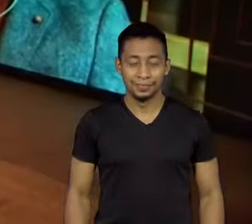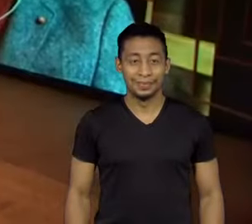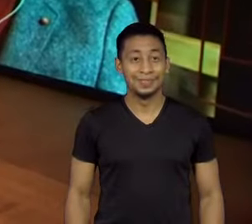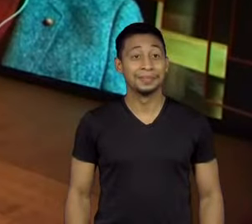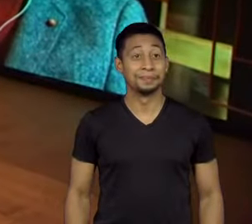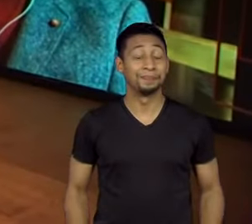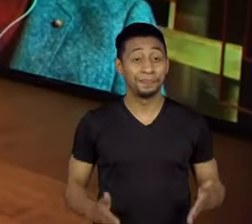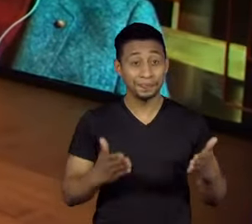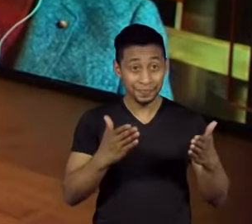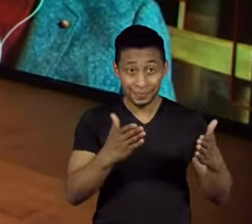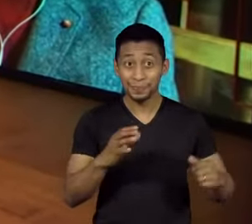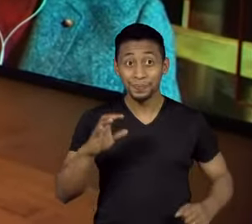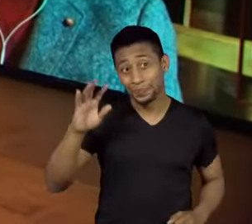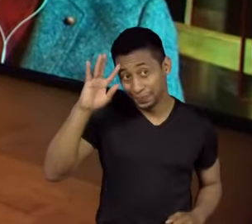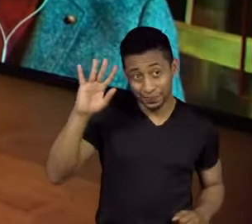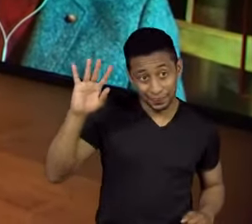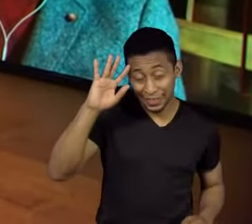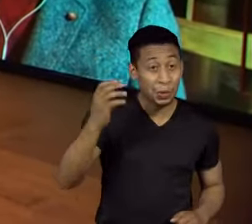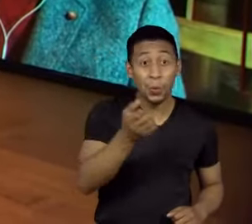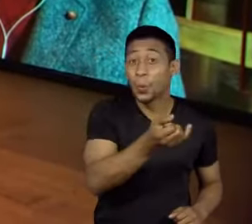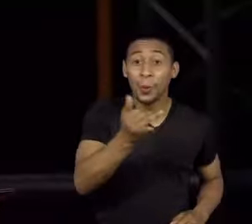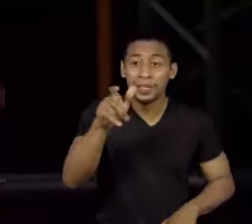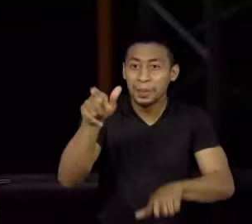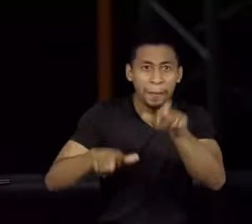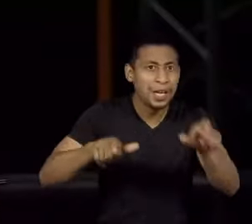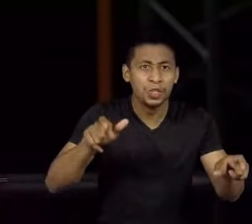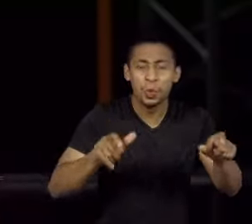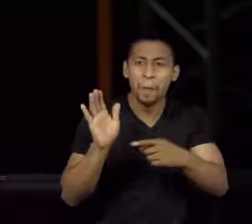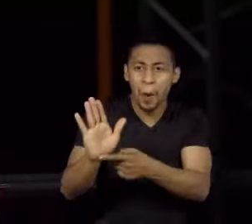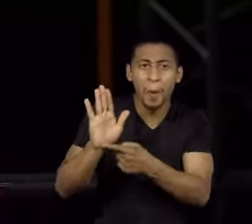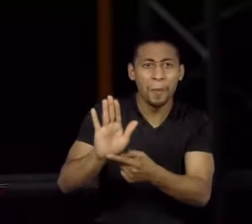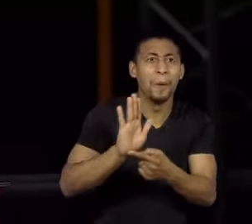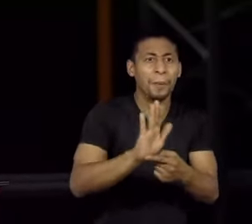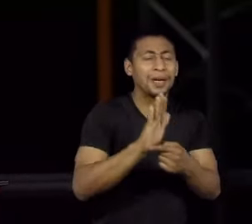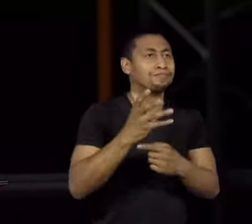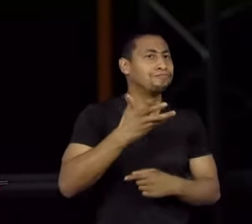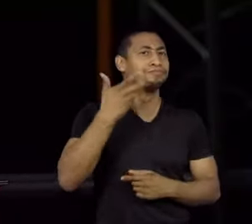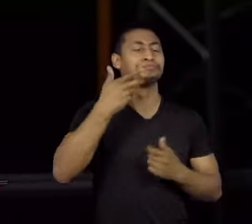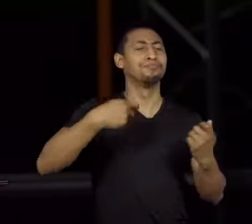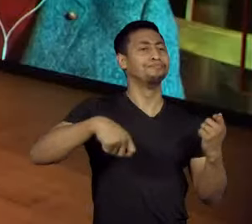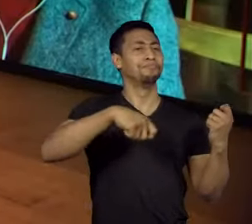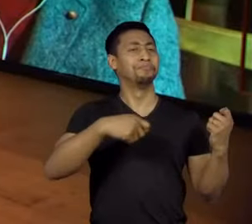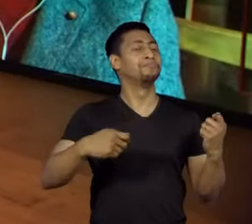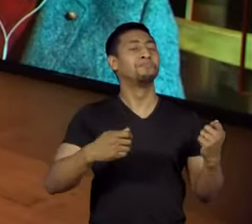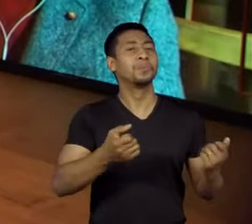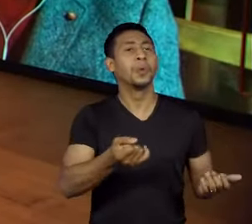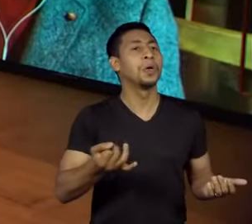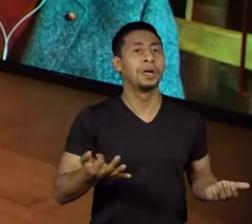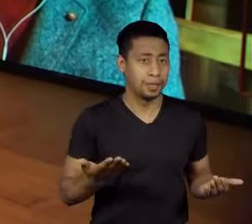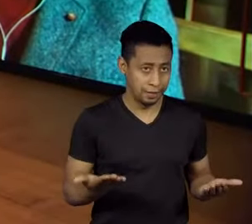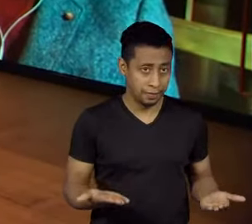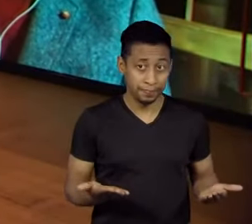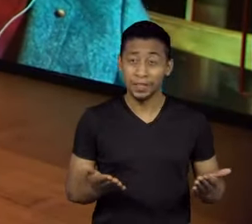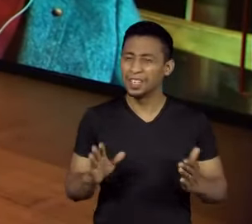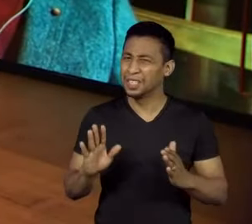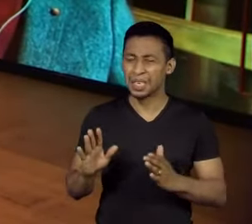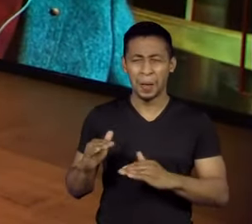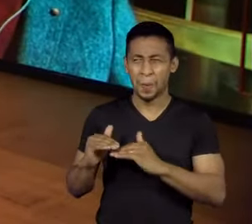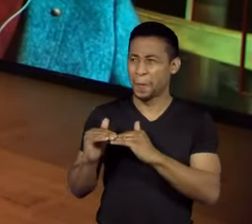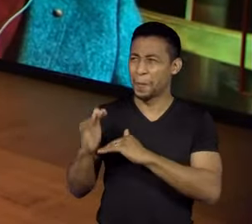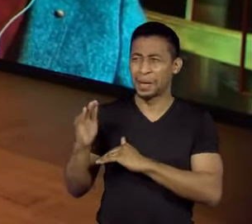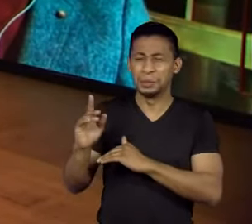Você tem ideia de quantos talentos revelados pelo programa atuam aí pelas grandes orquestras, maestro? Bom, já passaram mais de 1000